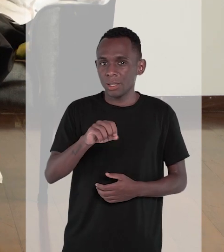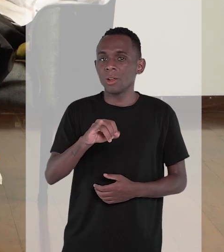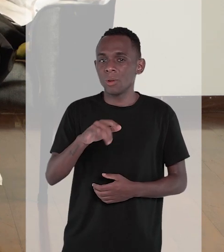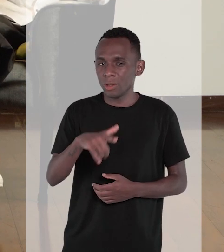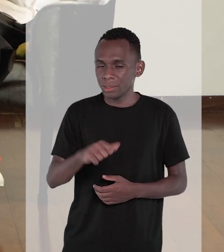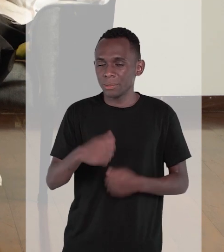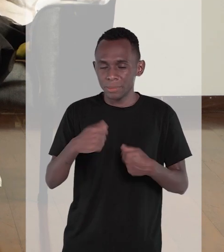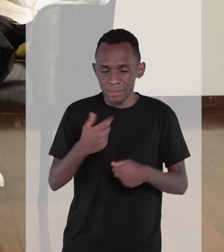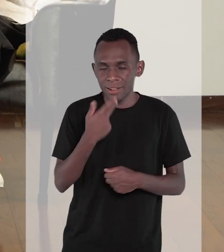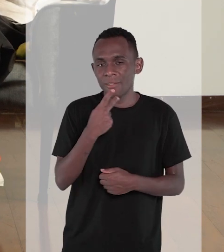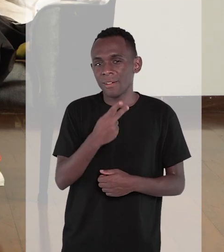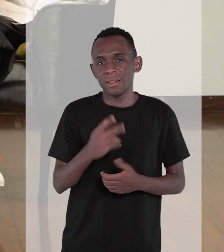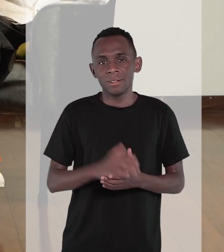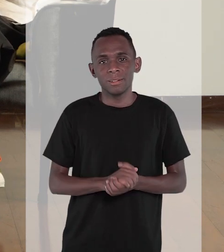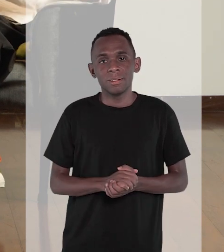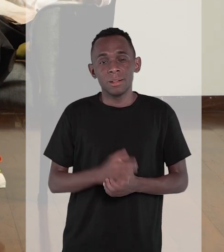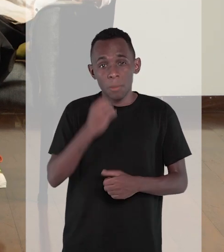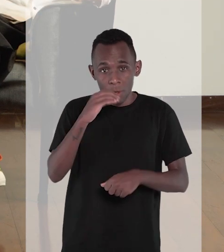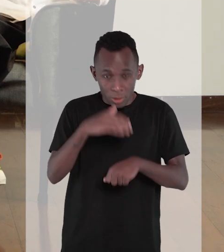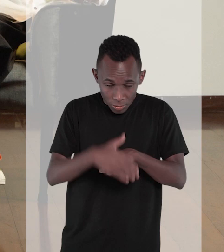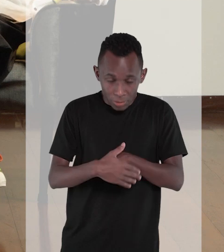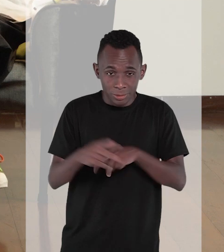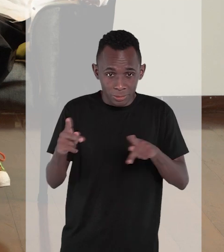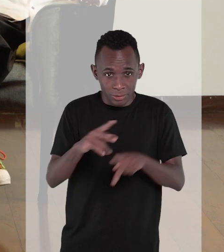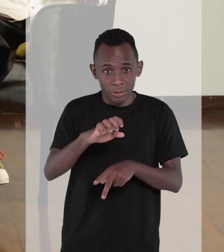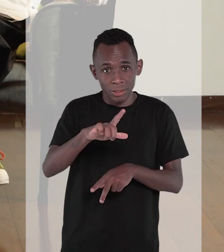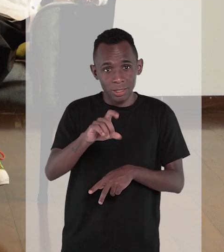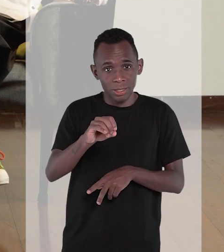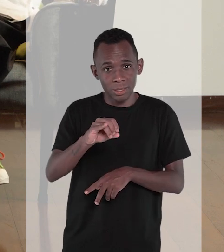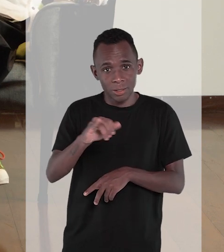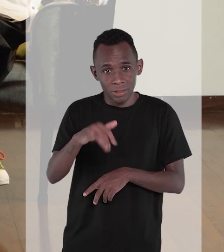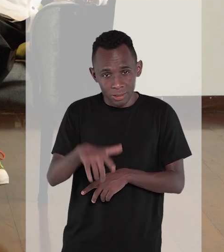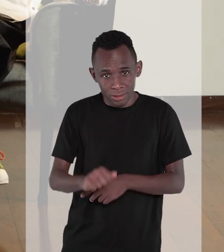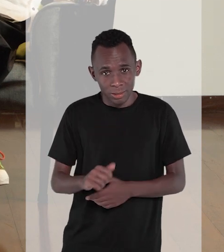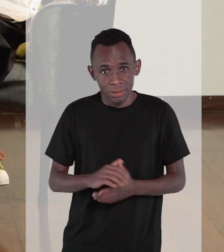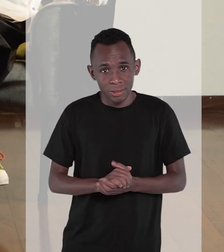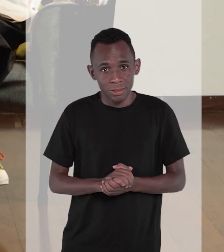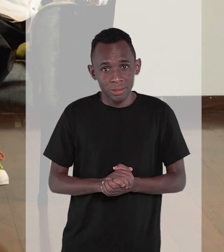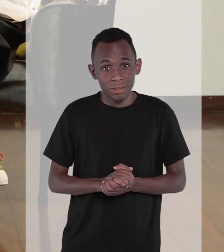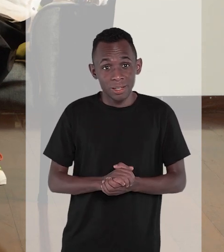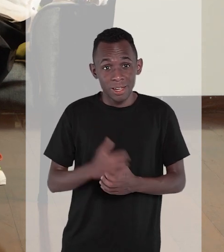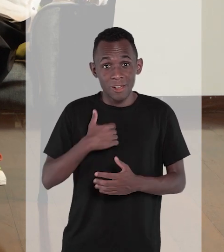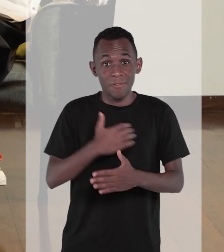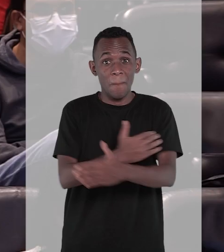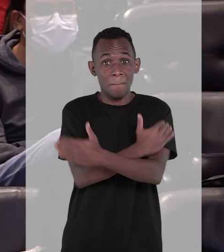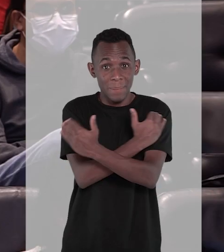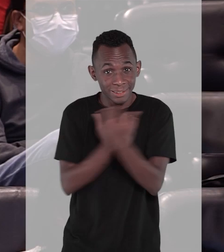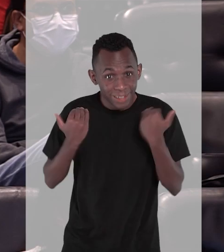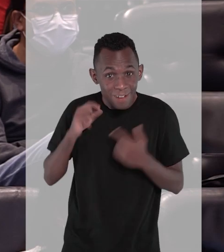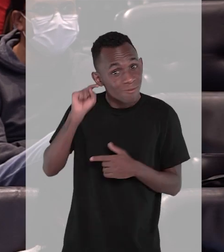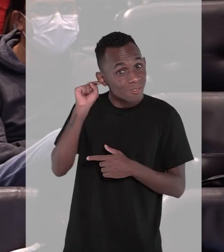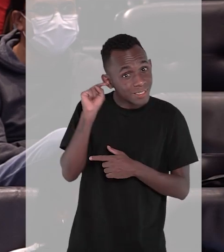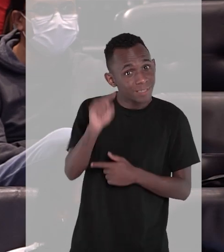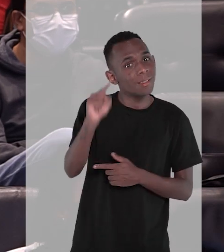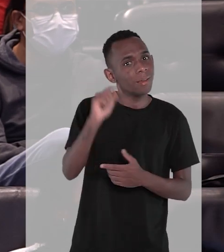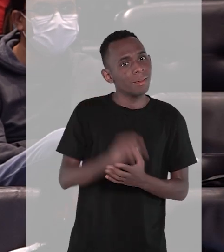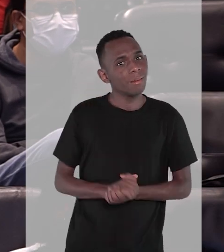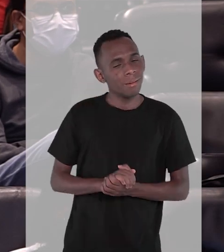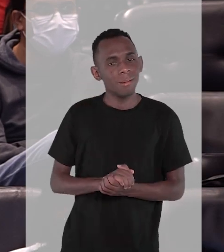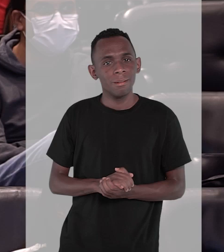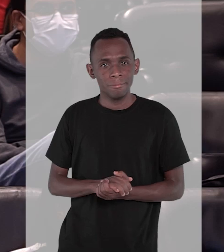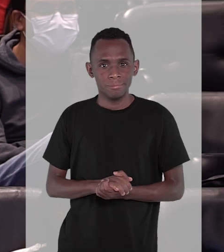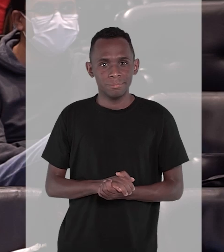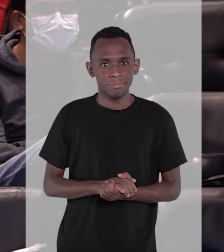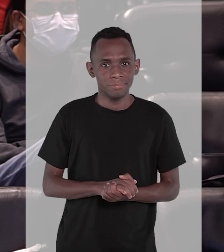não ia sair daqui assim, tá vendo? Boa noite, professora Heloísa Starling. Boa noite, Afonso. Eu vou matar você. Um requinte